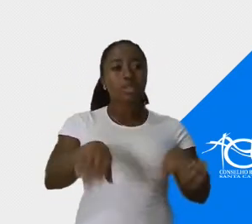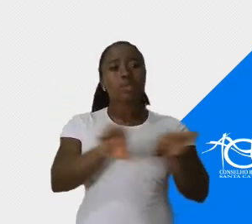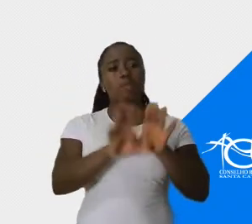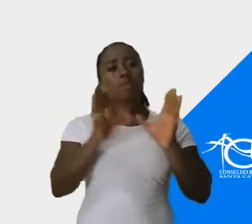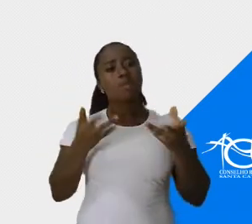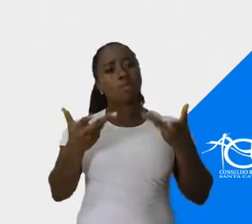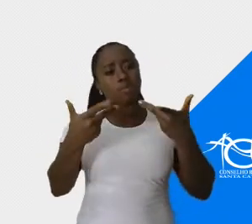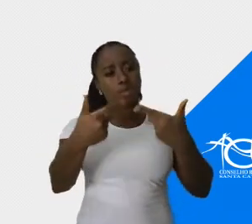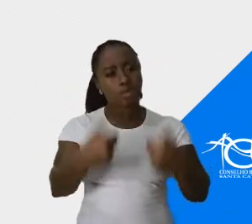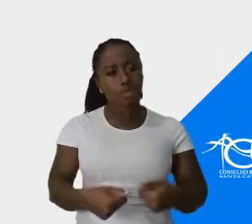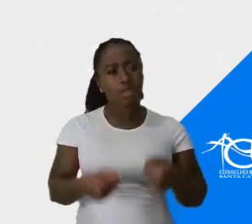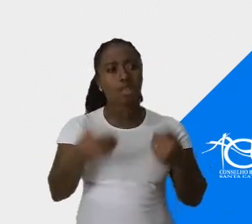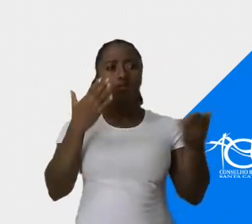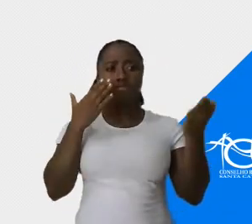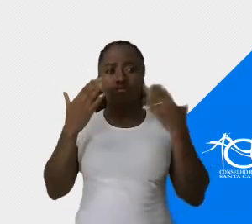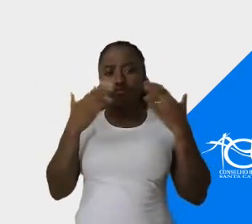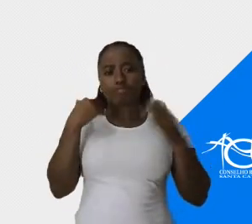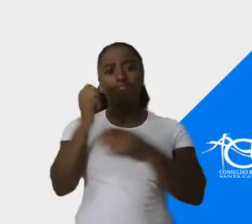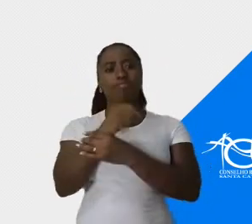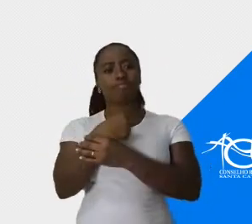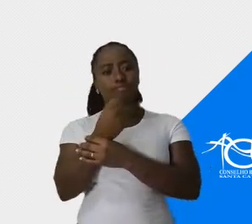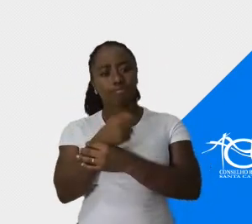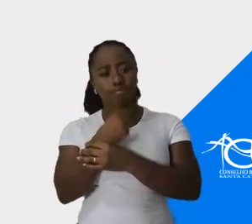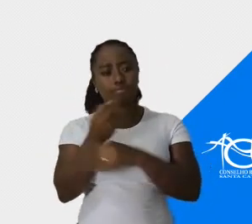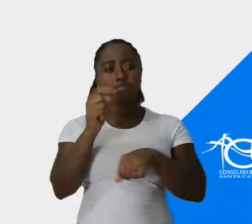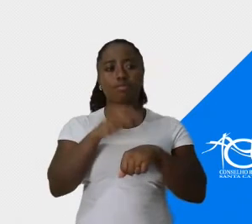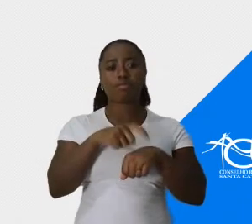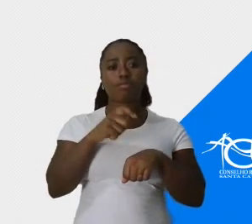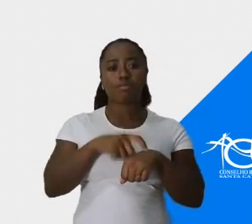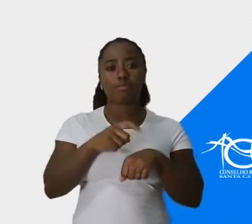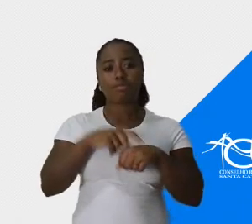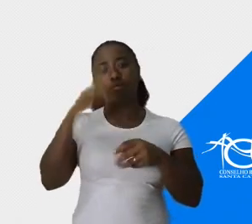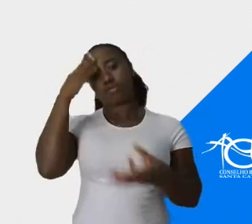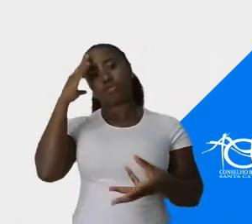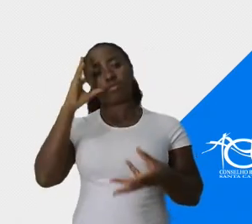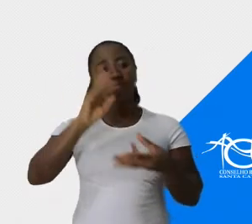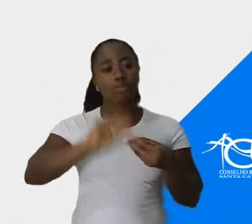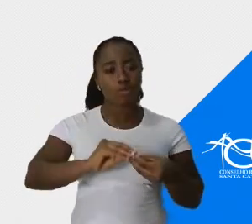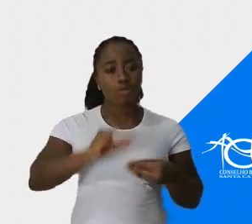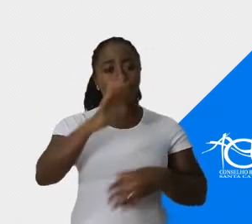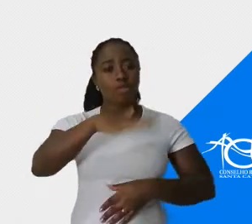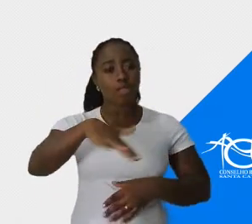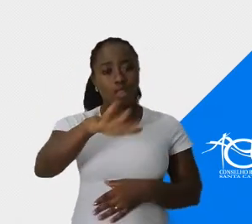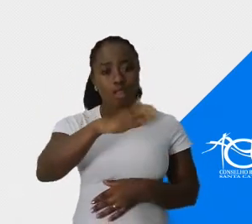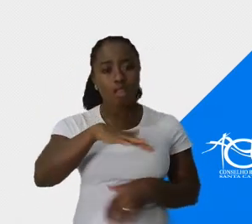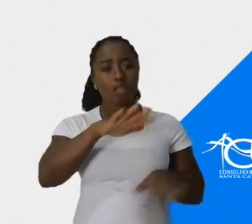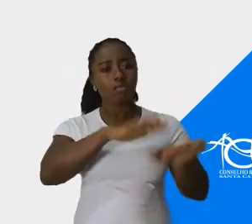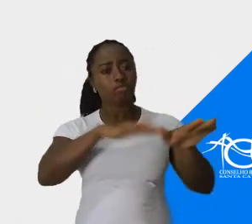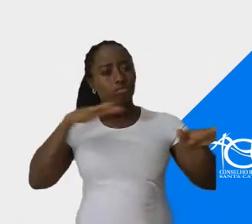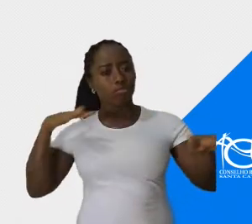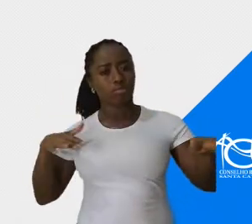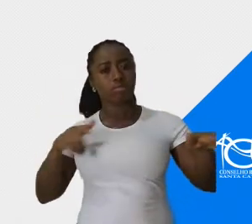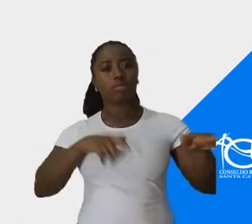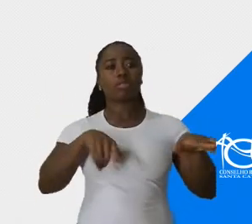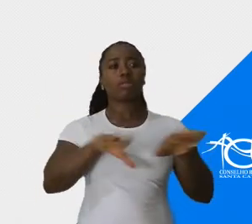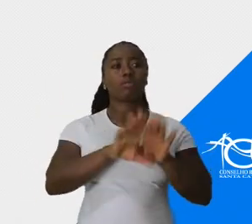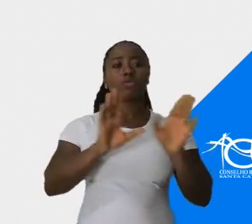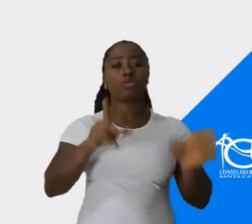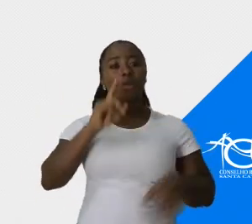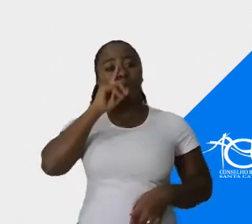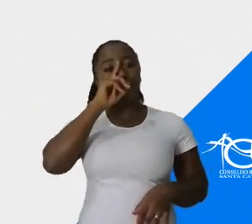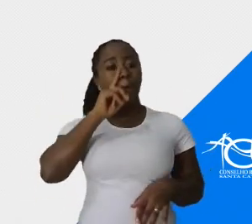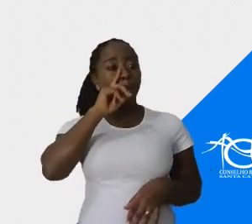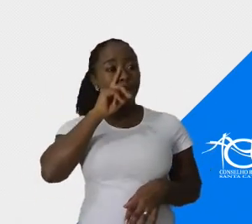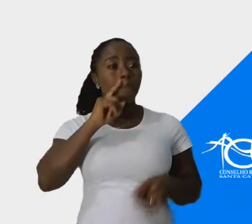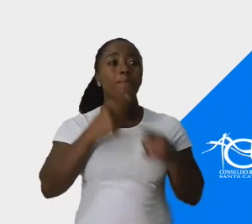determinadas decisões relacionadas a esse ambiente, que é uma volta de um ambiente de riscos, e algumas habilidades socioemocionais, porque é um